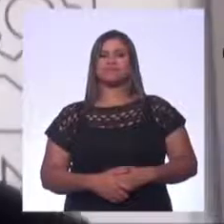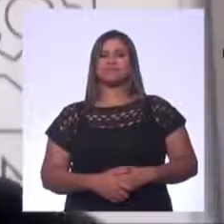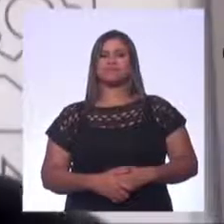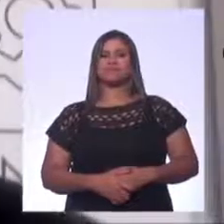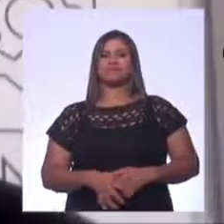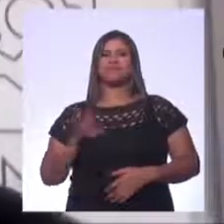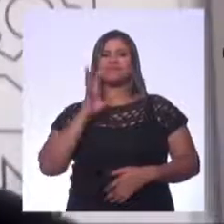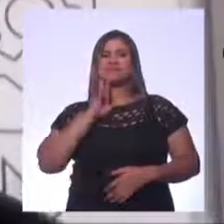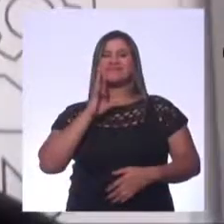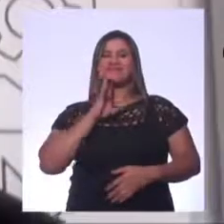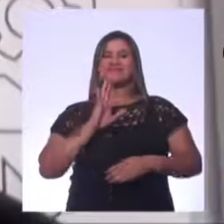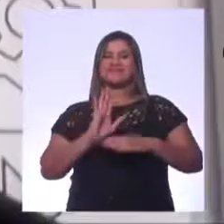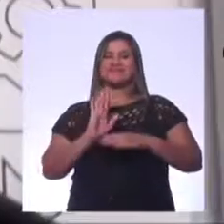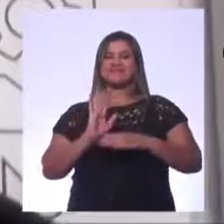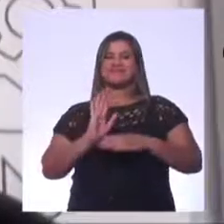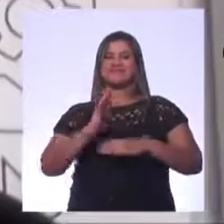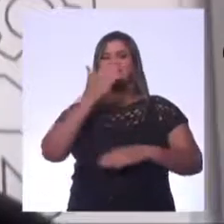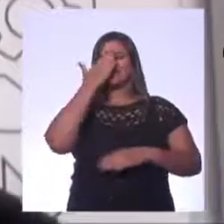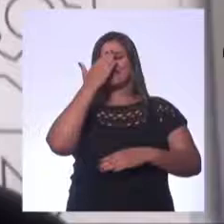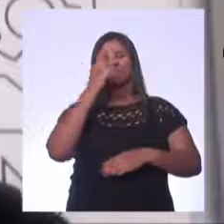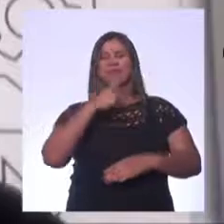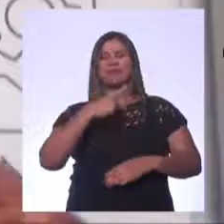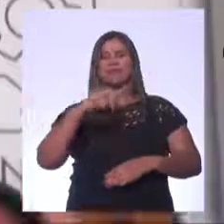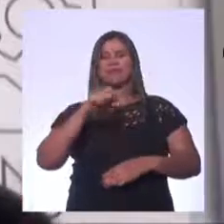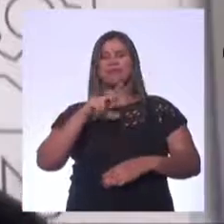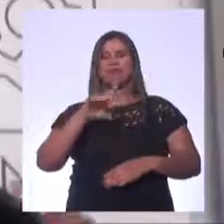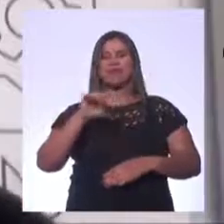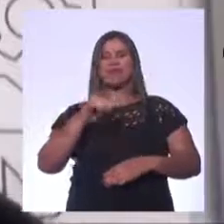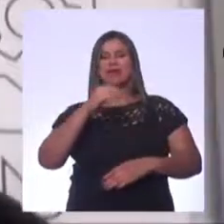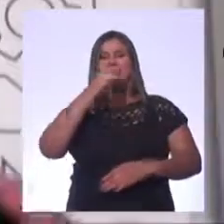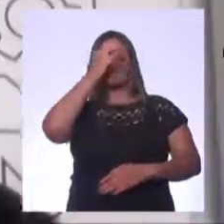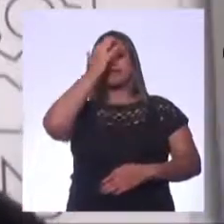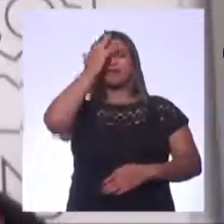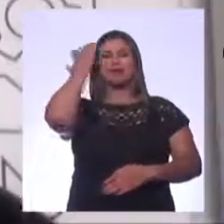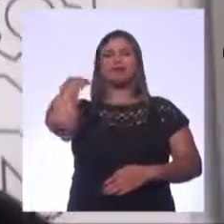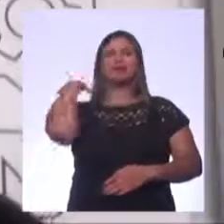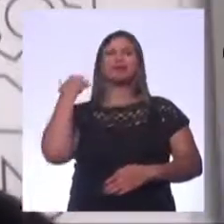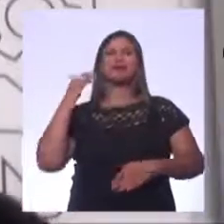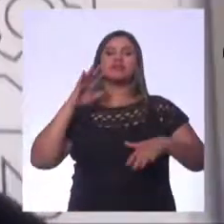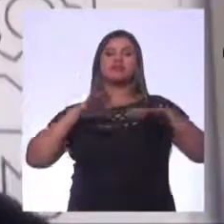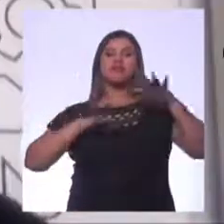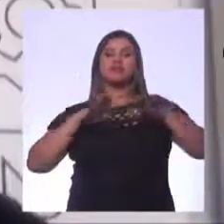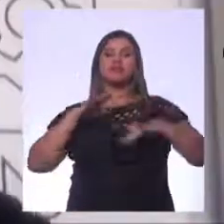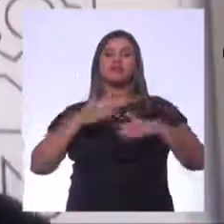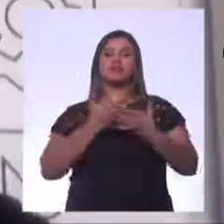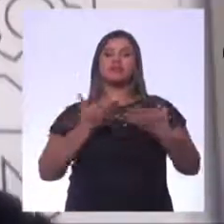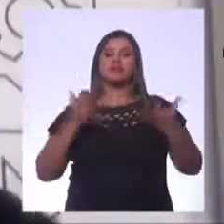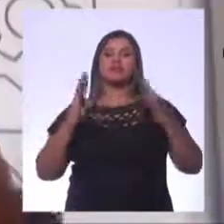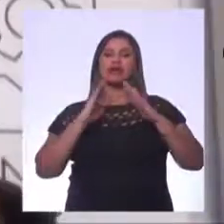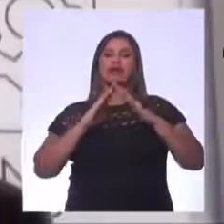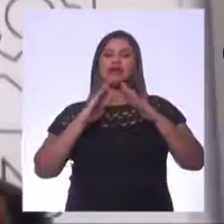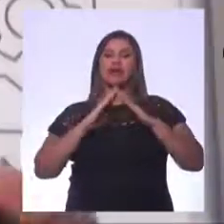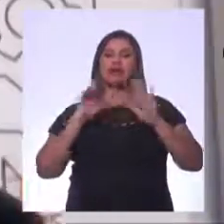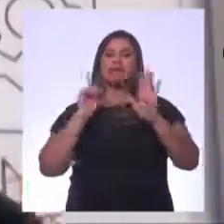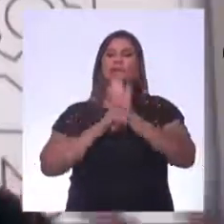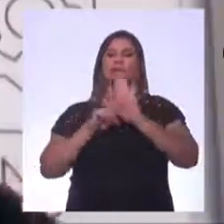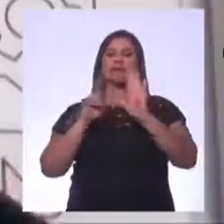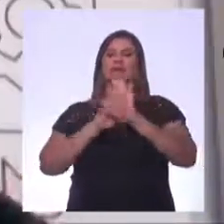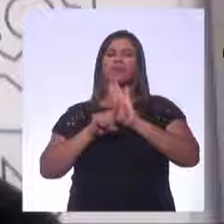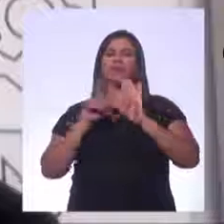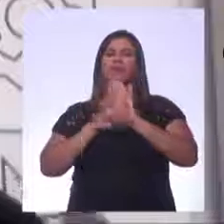Legal esse vídeo, obrigado, professor Paulo. Então, aí talvez você esteja na sua casa, esteja se perguntando,